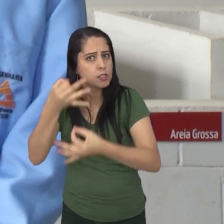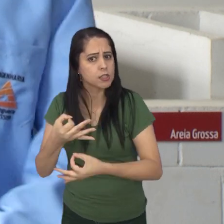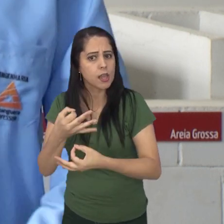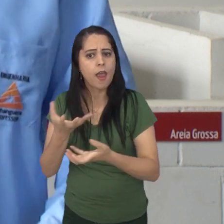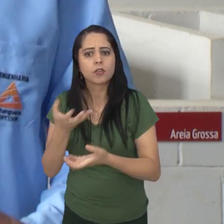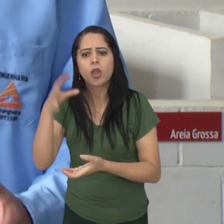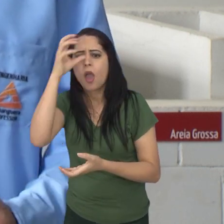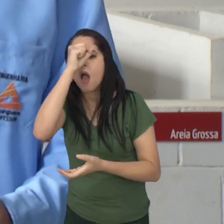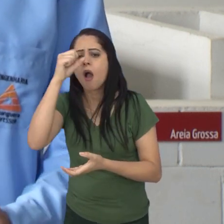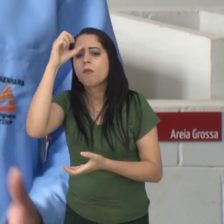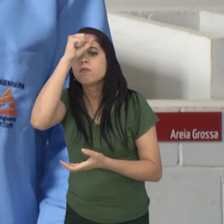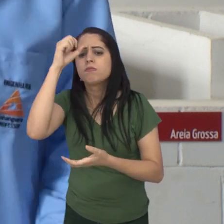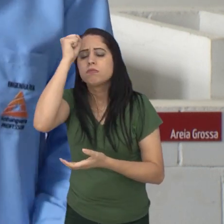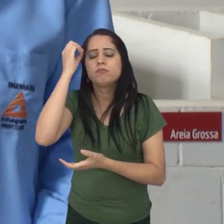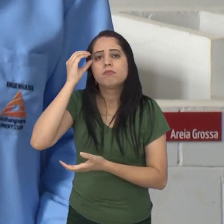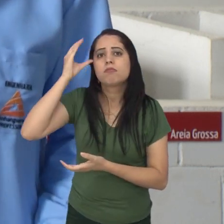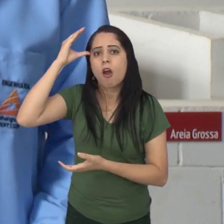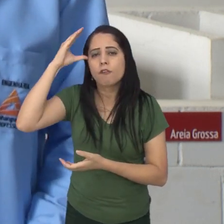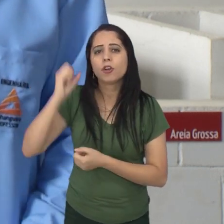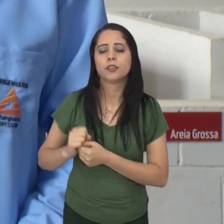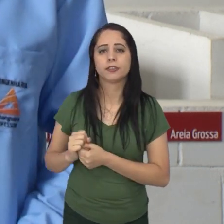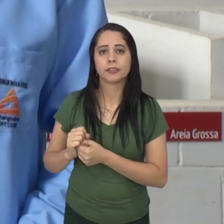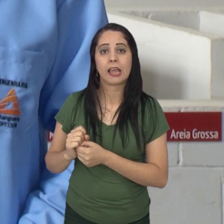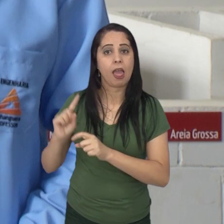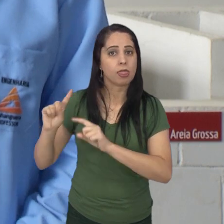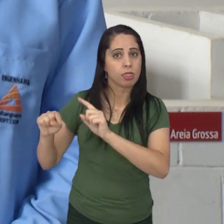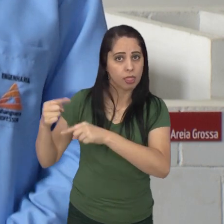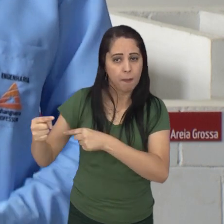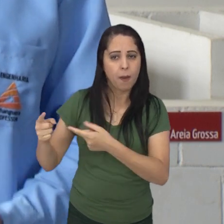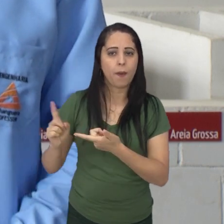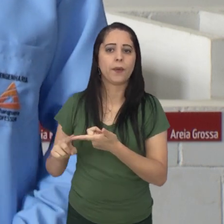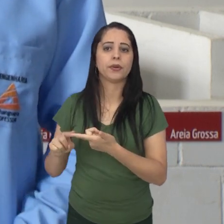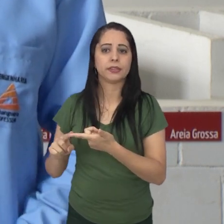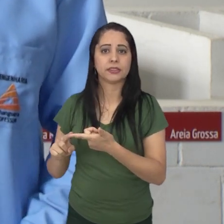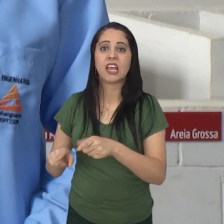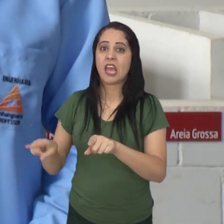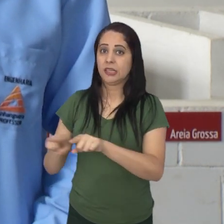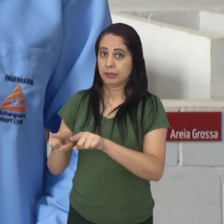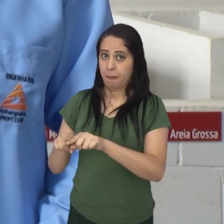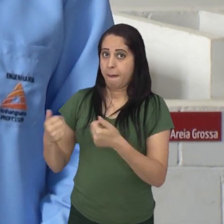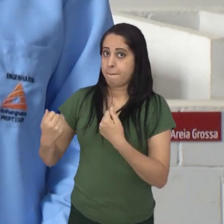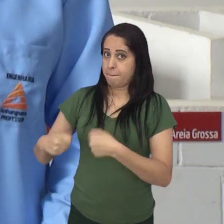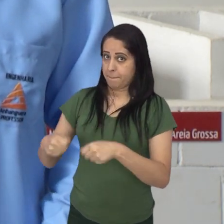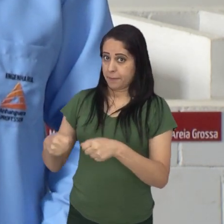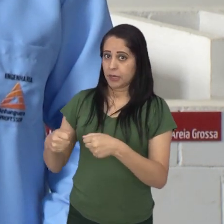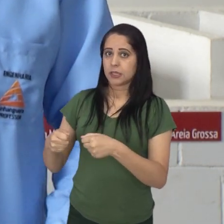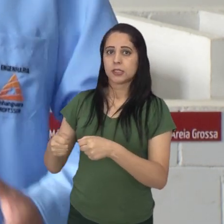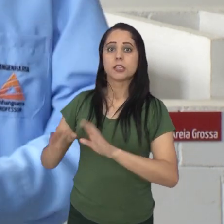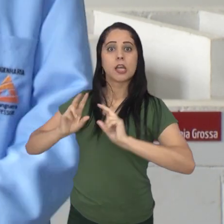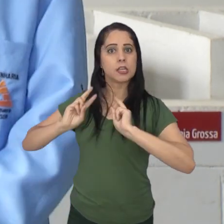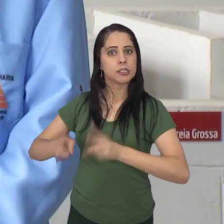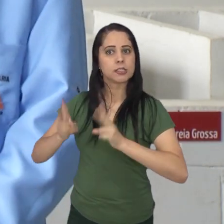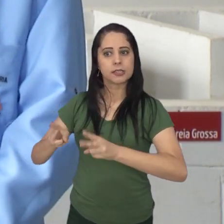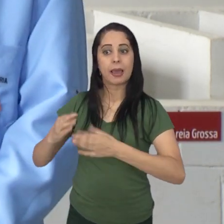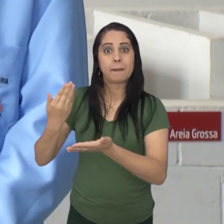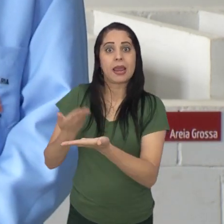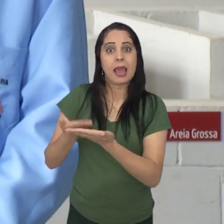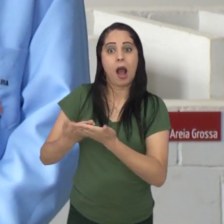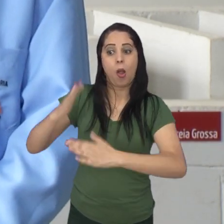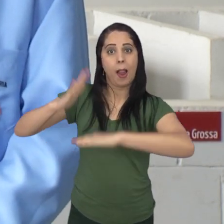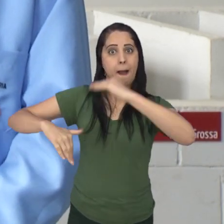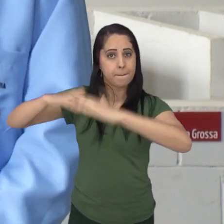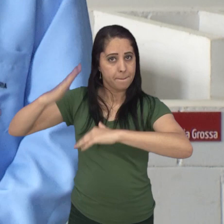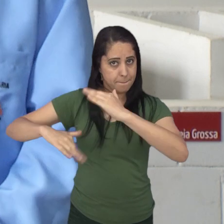e parte dele querer absorver muito do conhecimento, né? Fora isso, estar presente também